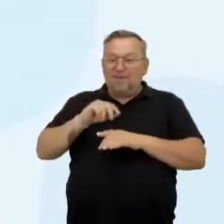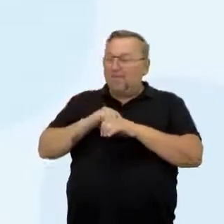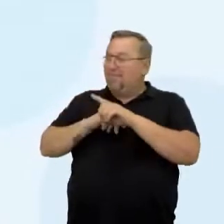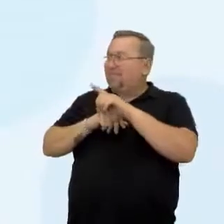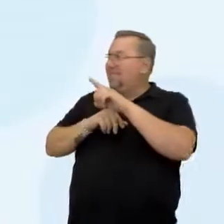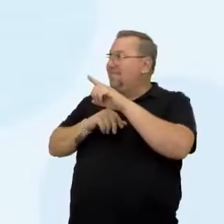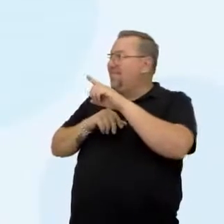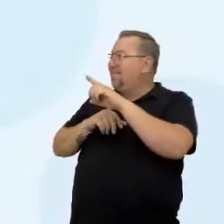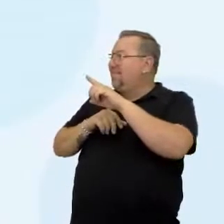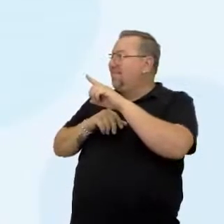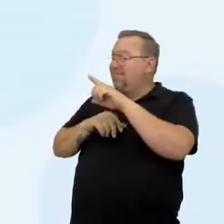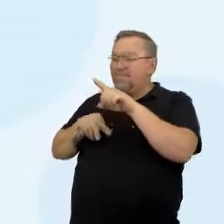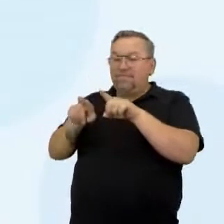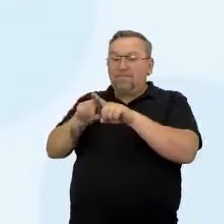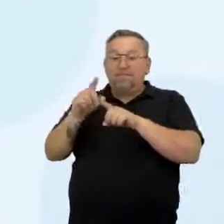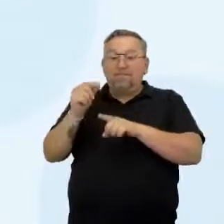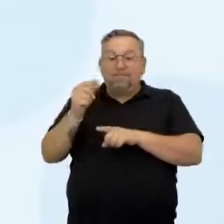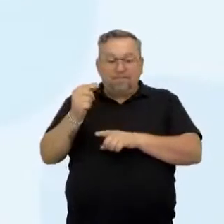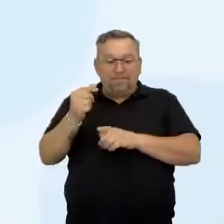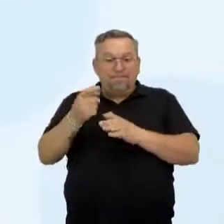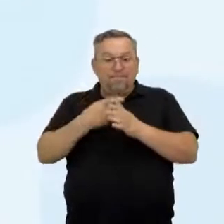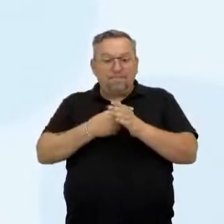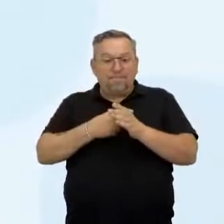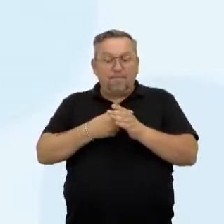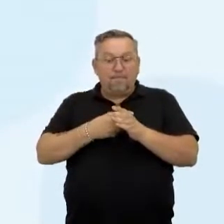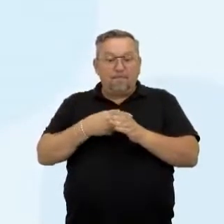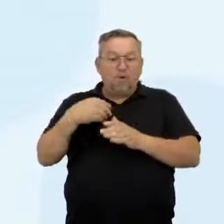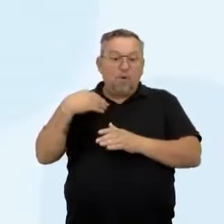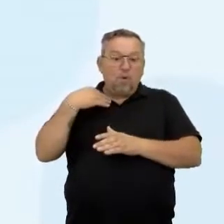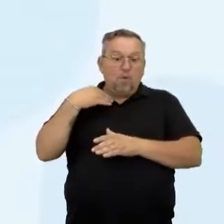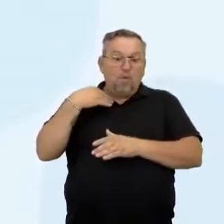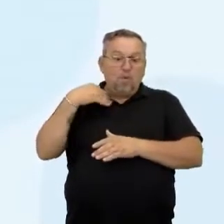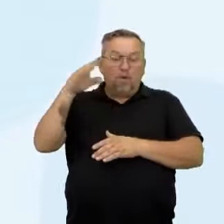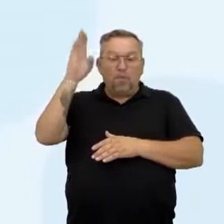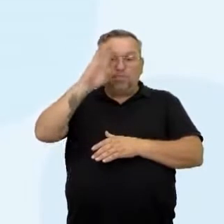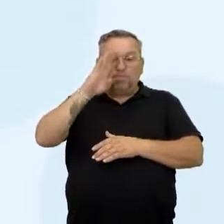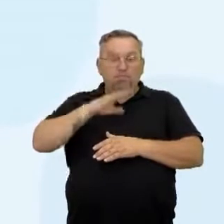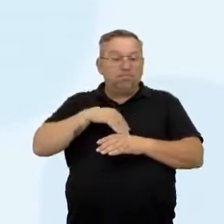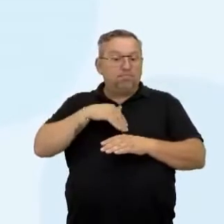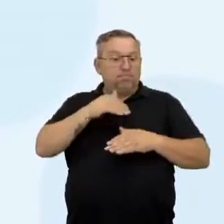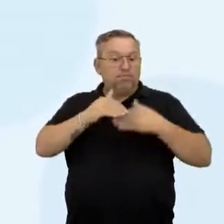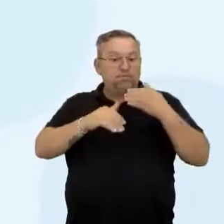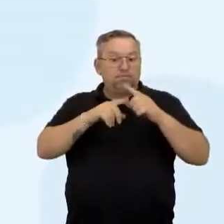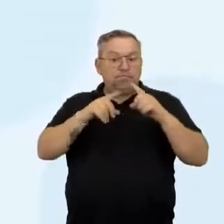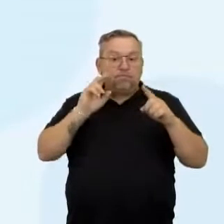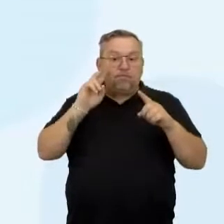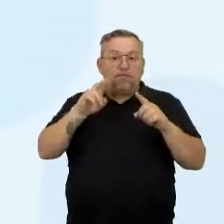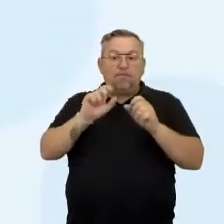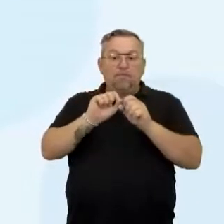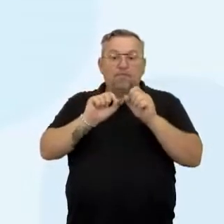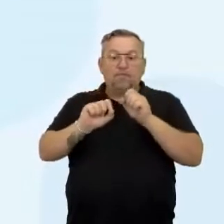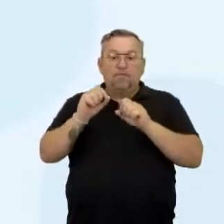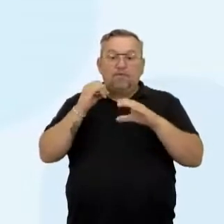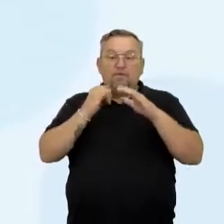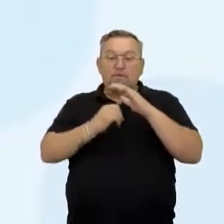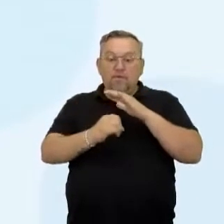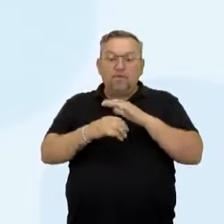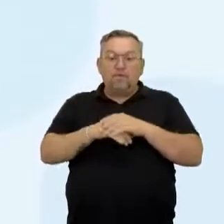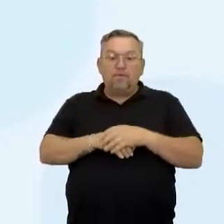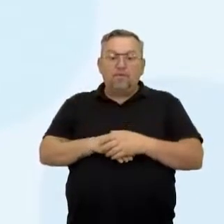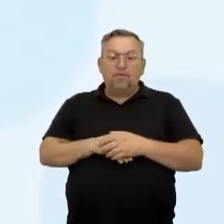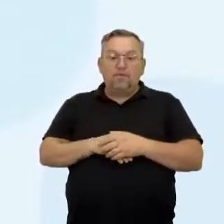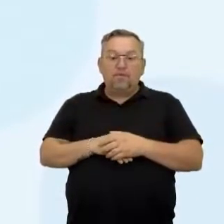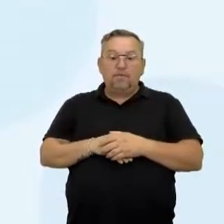técnicas. Tem também a questão do financiamento, aqui ó, o Banco Nacional de Desenvolvimento, trata aí do financiamento para investimento,